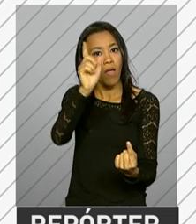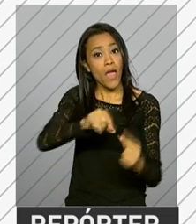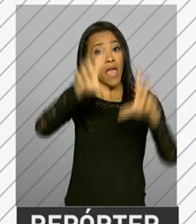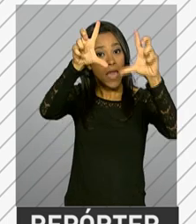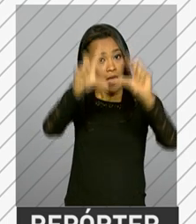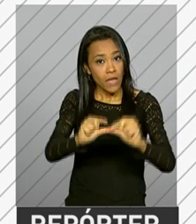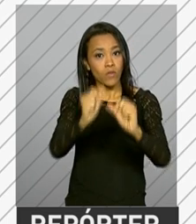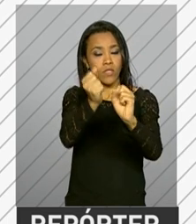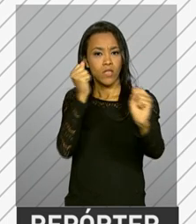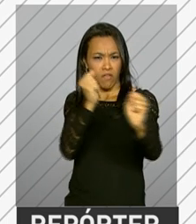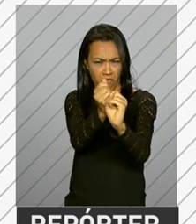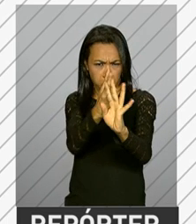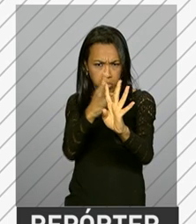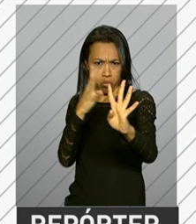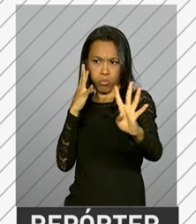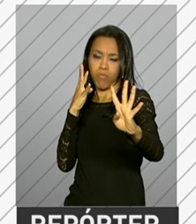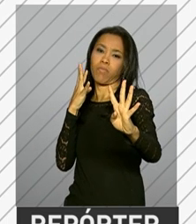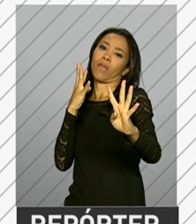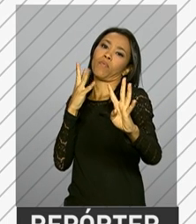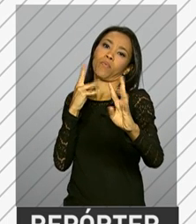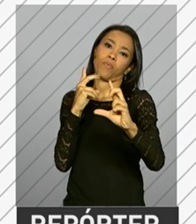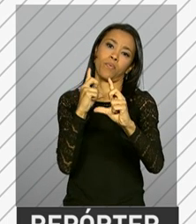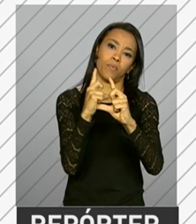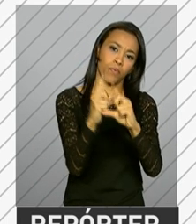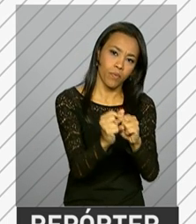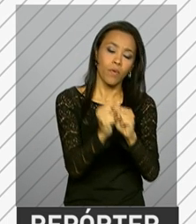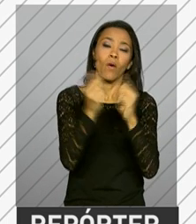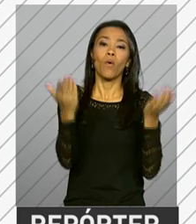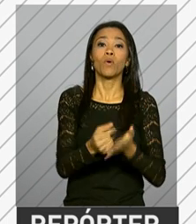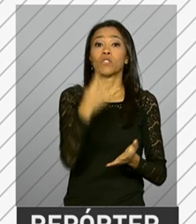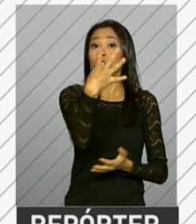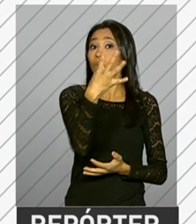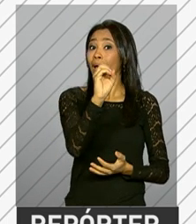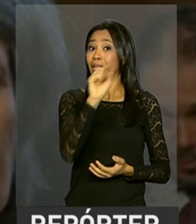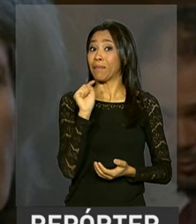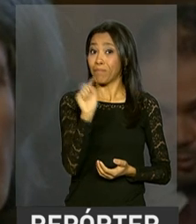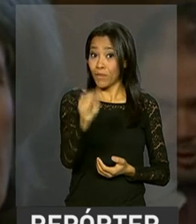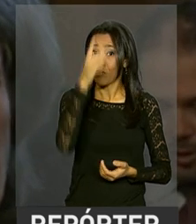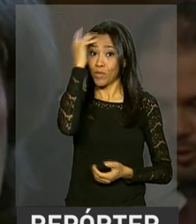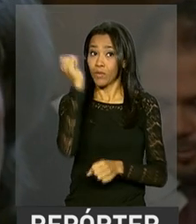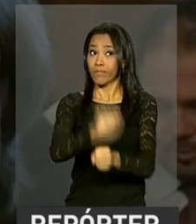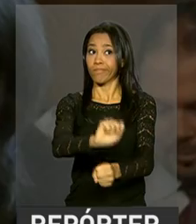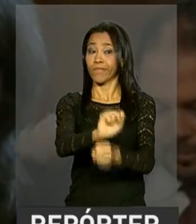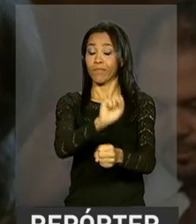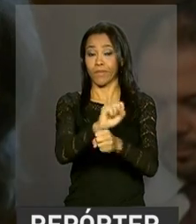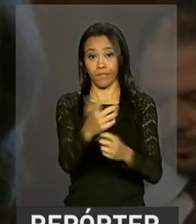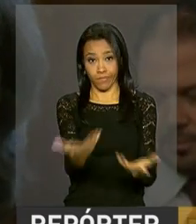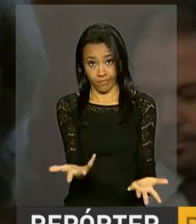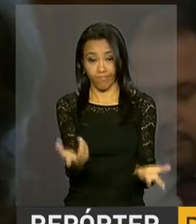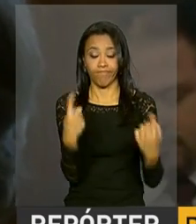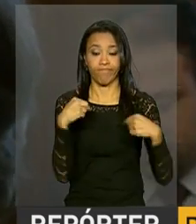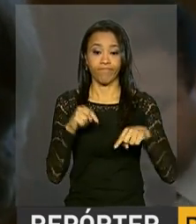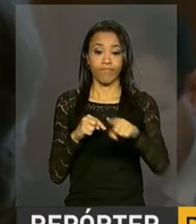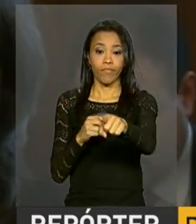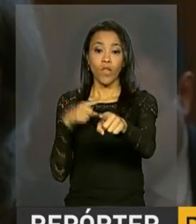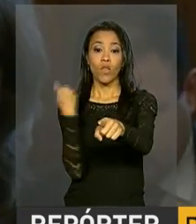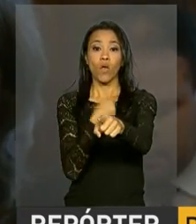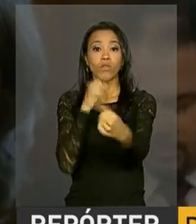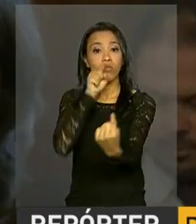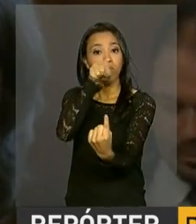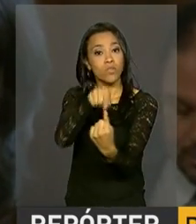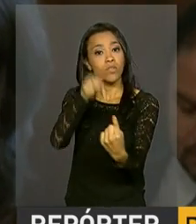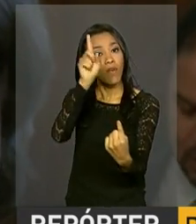fila de espera por um órgão, que hoje é de mais de 40 mil pacientes. Nosso objetivo principal agora,